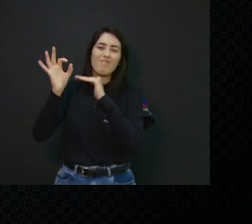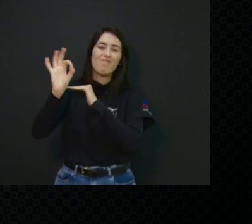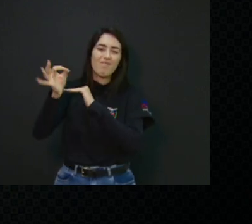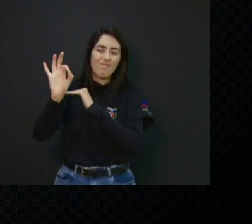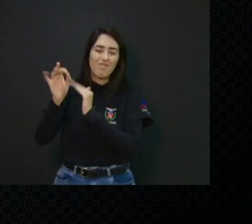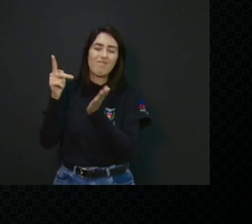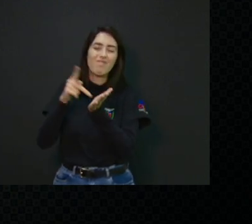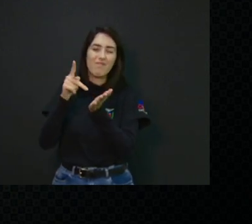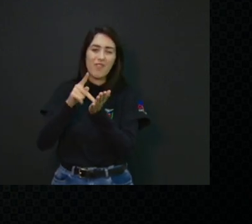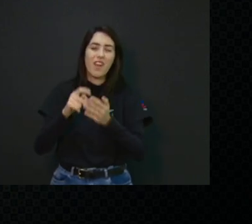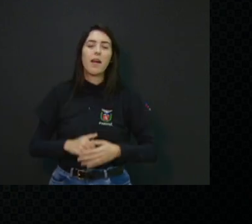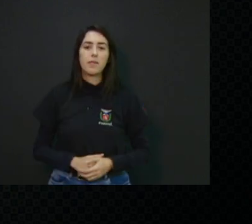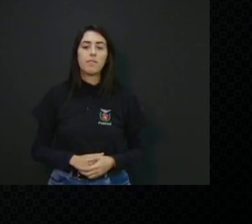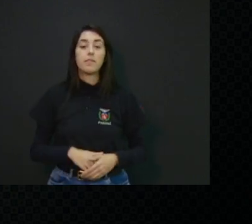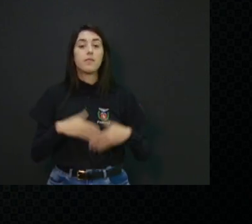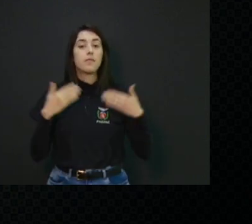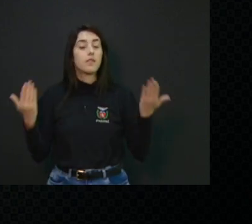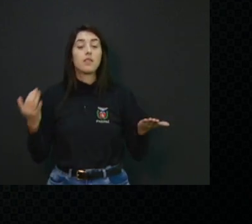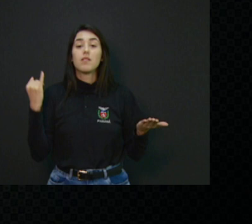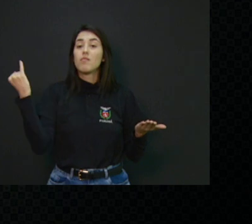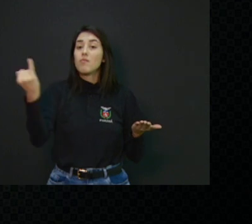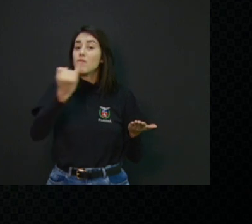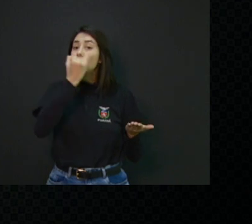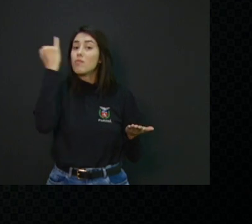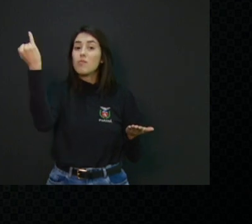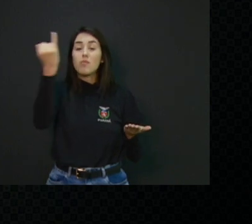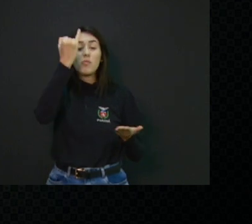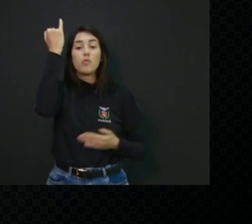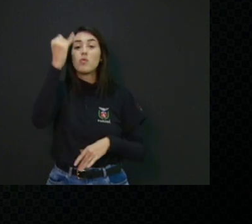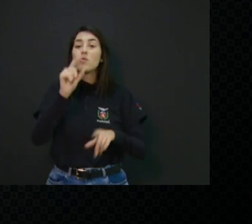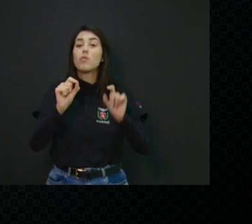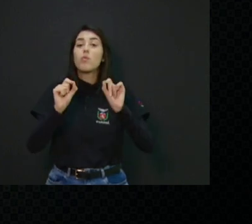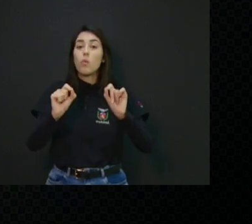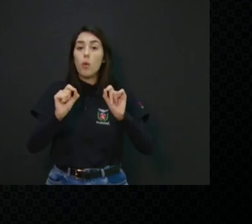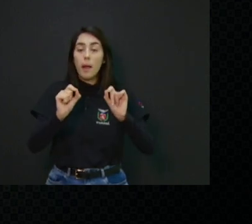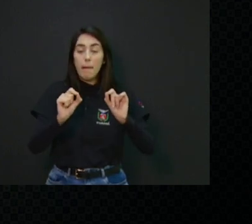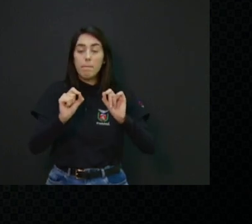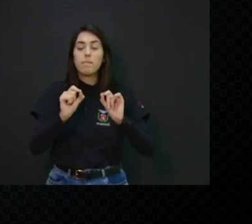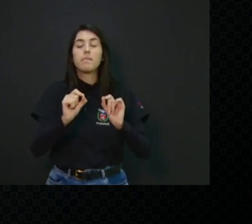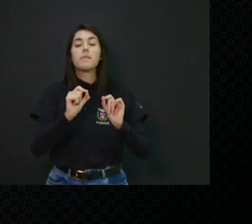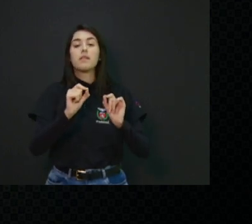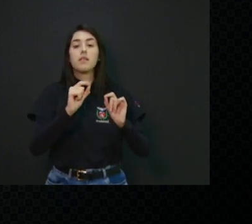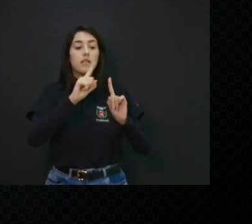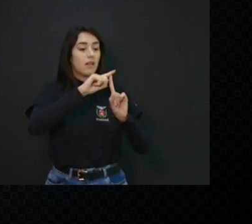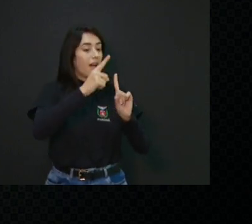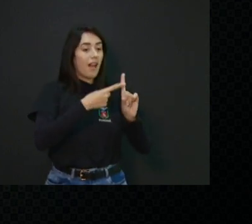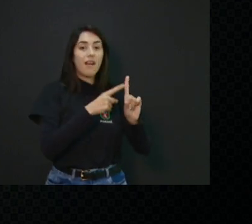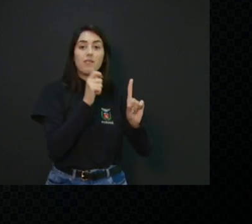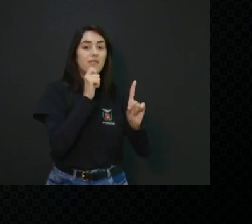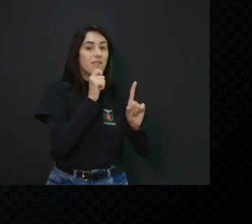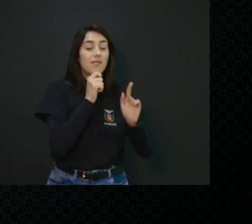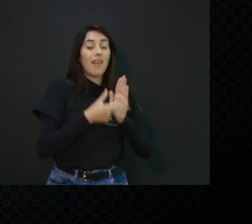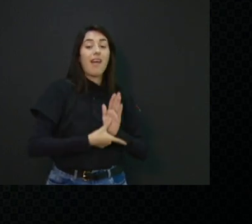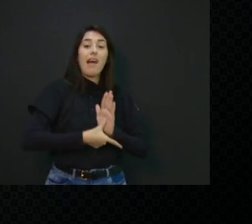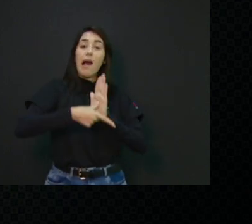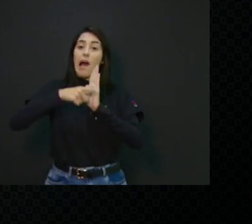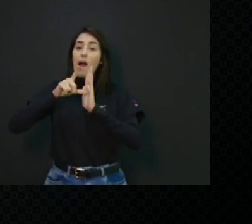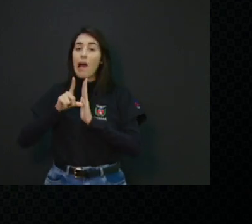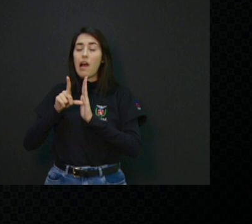Isso mesmo, né, então assim, o quanto é importante tudo isso ser já, né, o pré-natal de uma forma muito